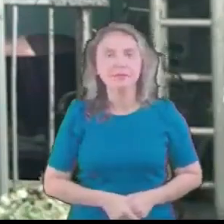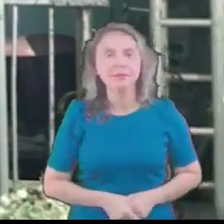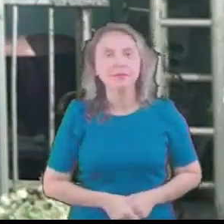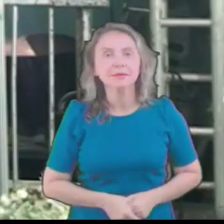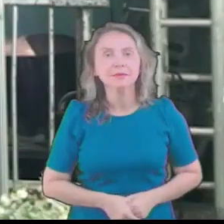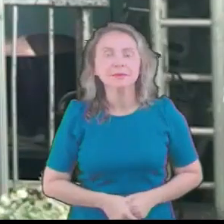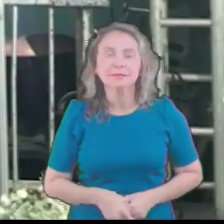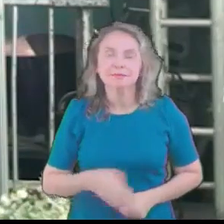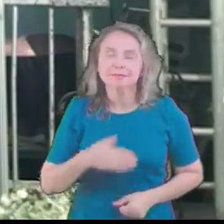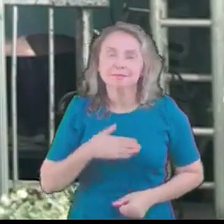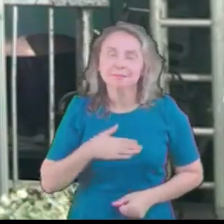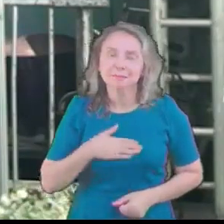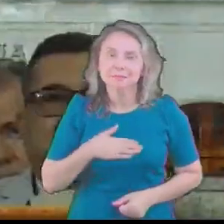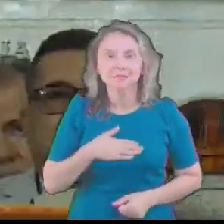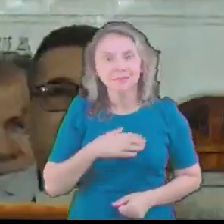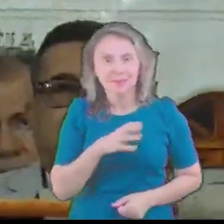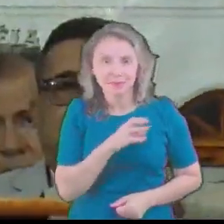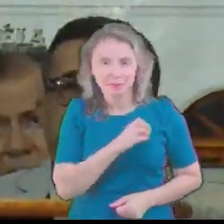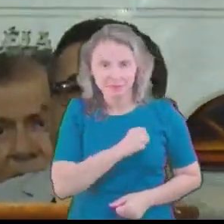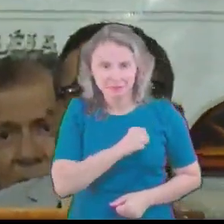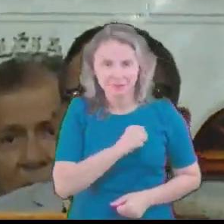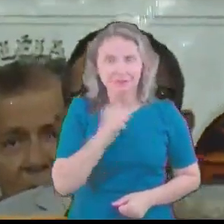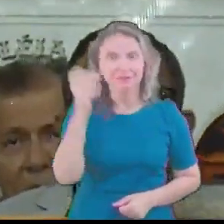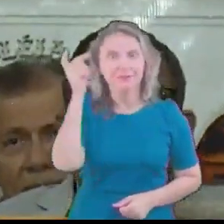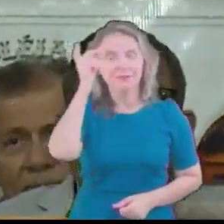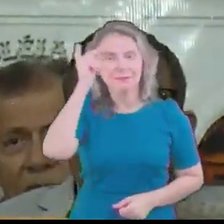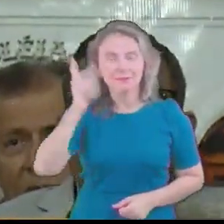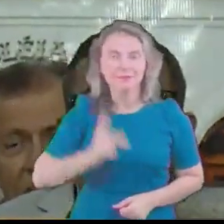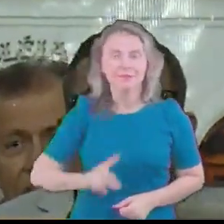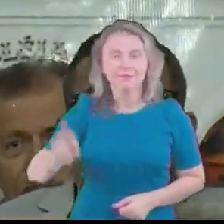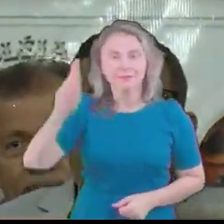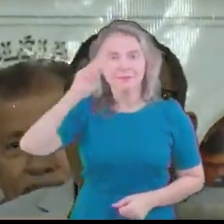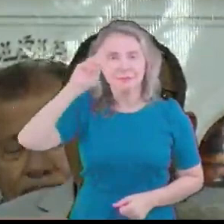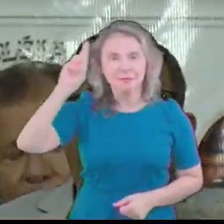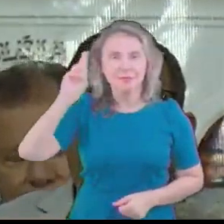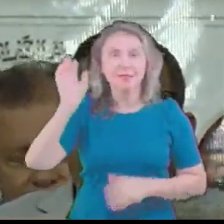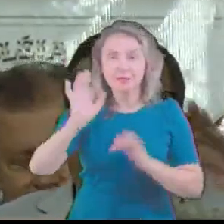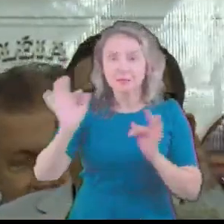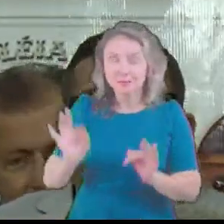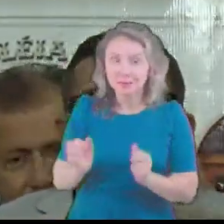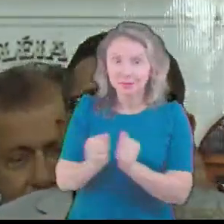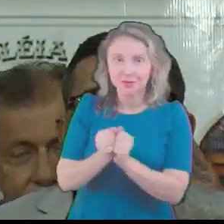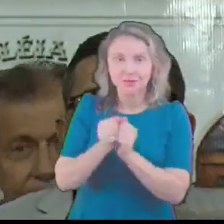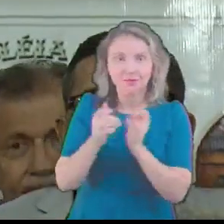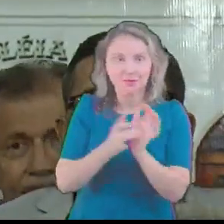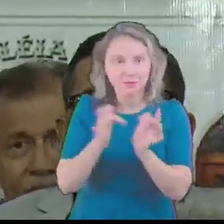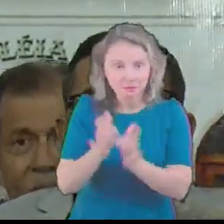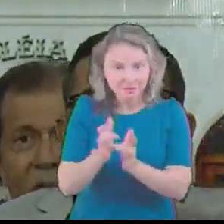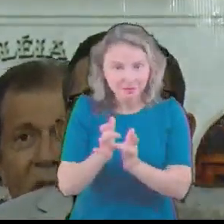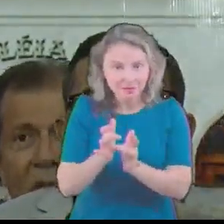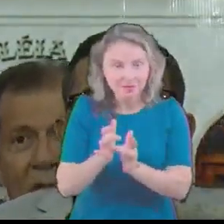Meus queridos, a paz do Senhor para todos. Quem está feliz com Jesus?